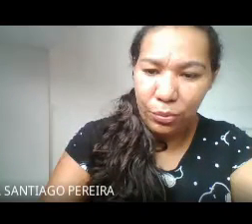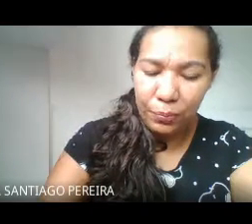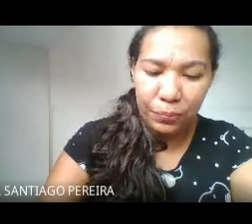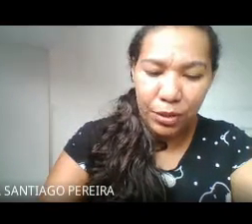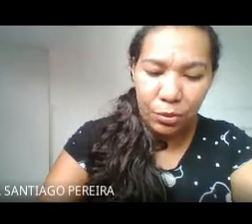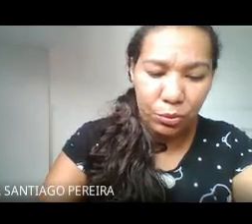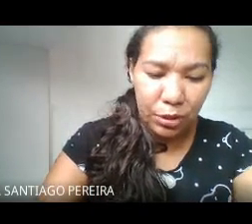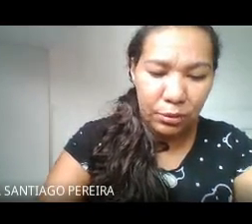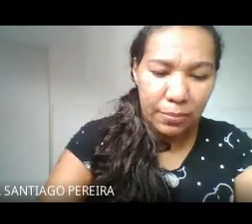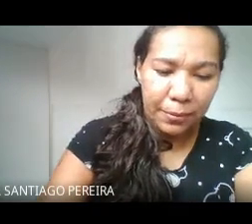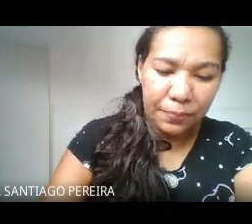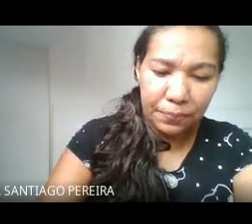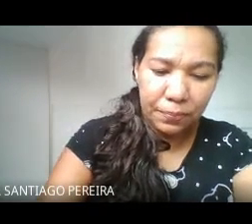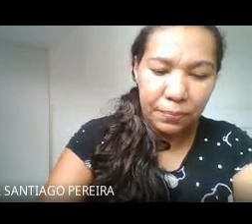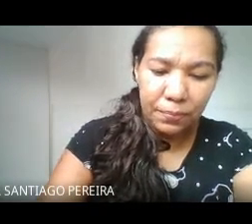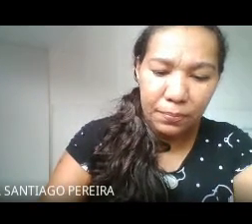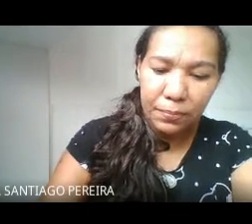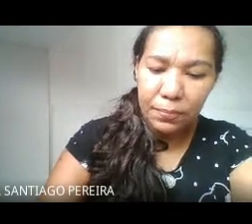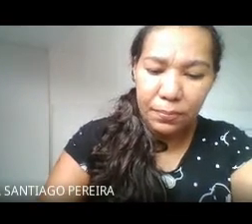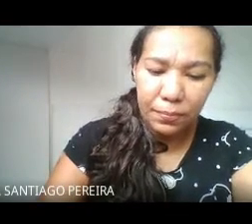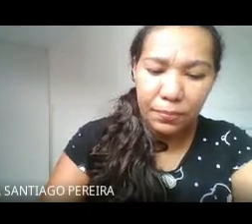aqui o título também.